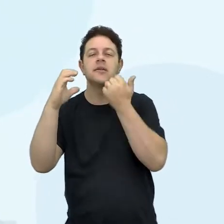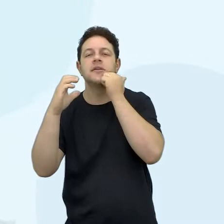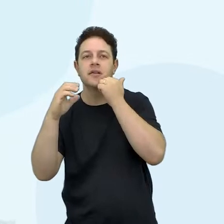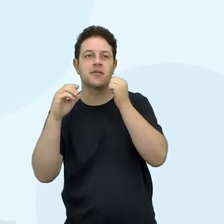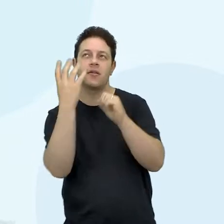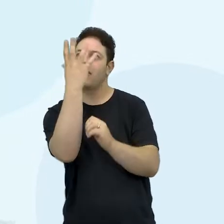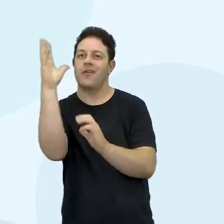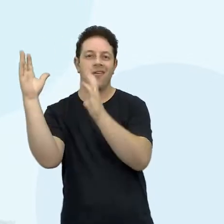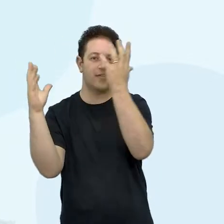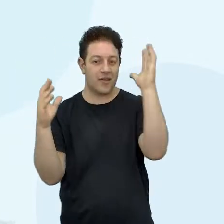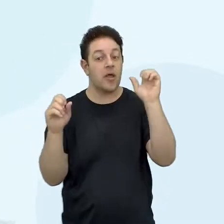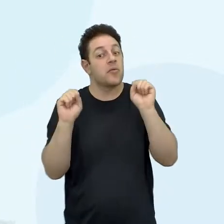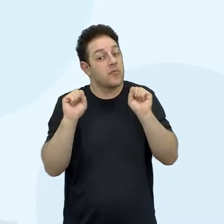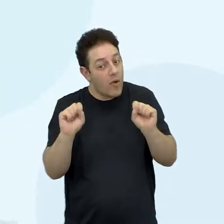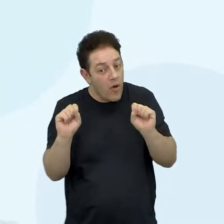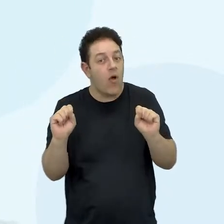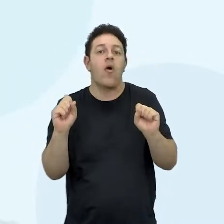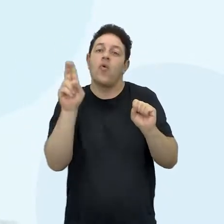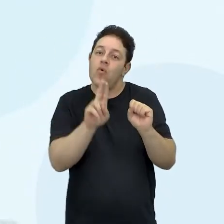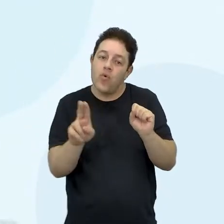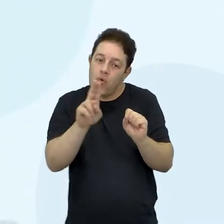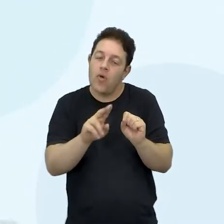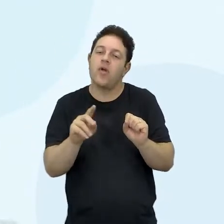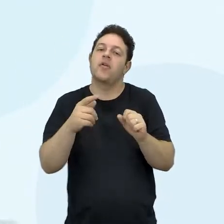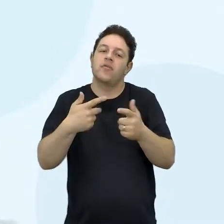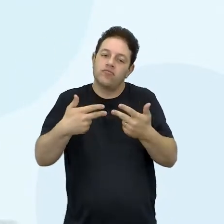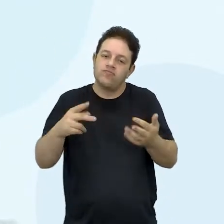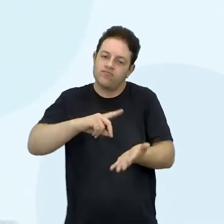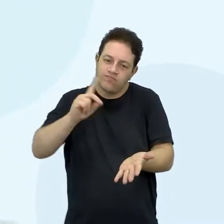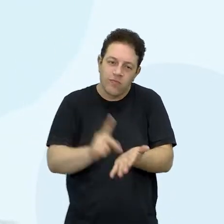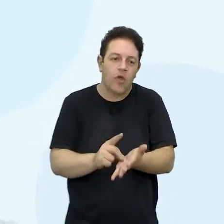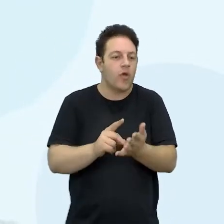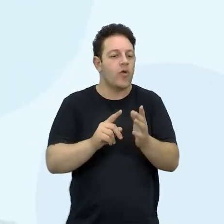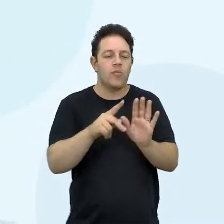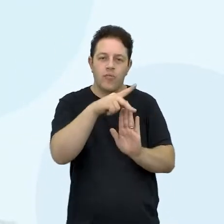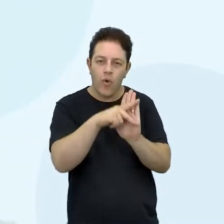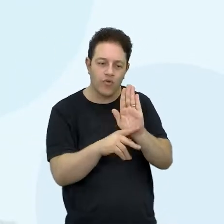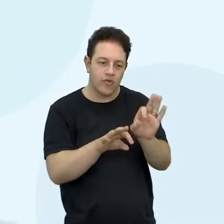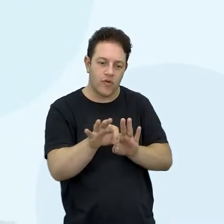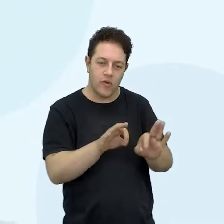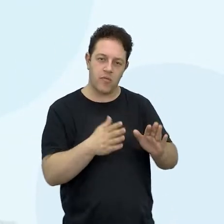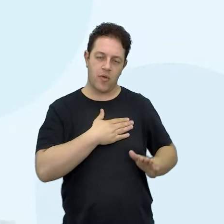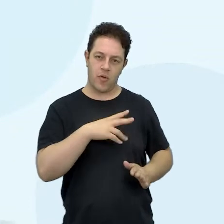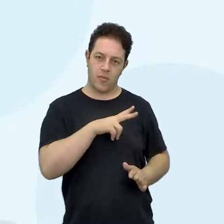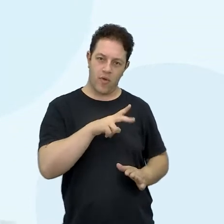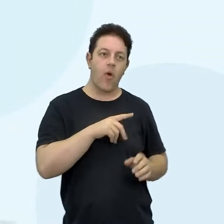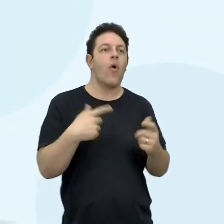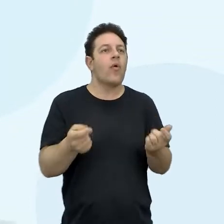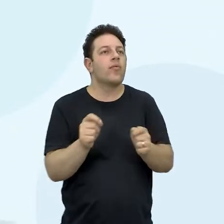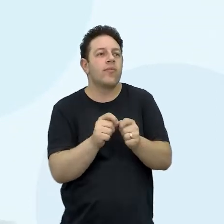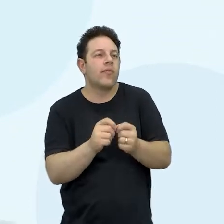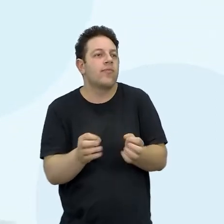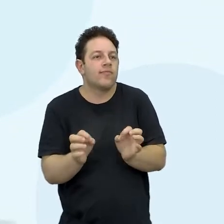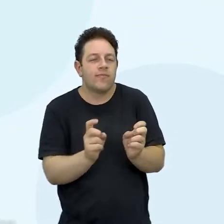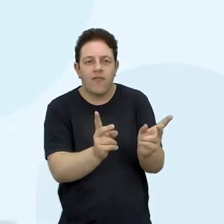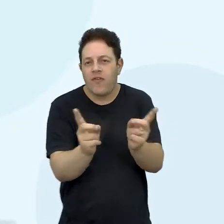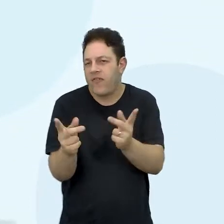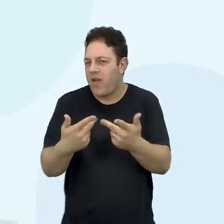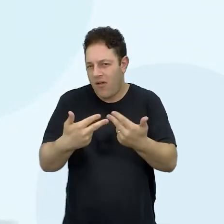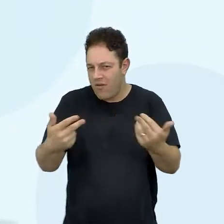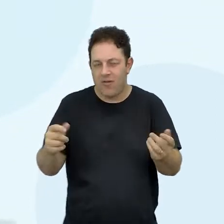natureza podem ser utilizados na concretização de projetos pessoais ou produtivos. Olha aí a